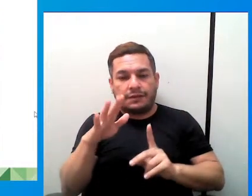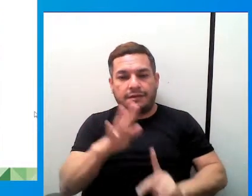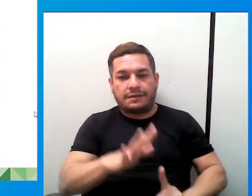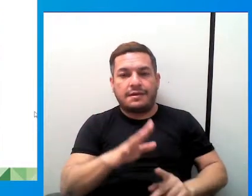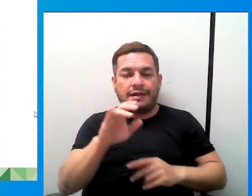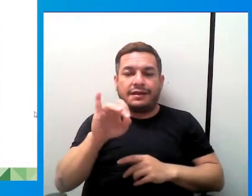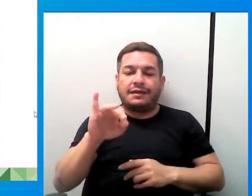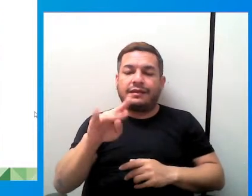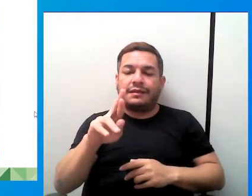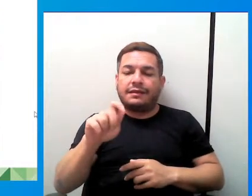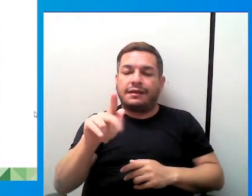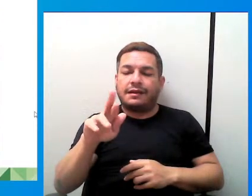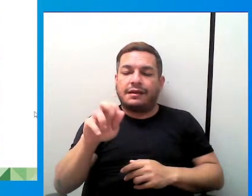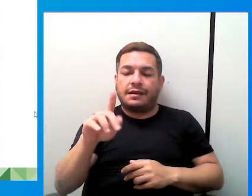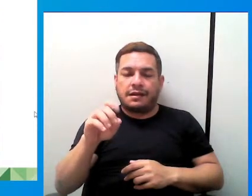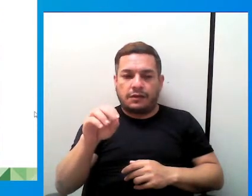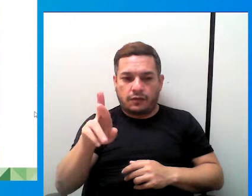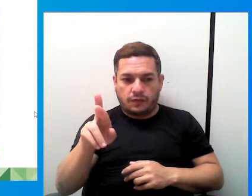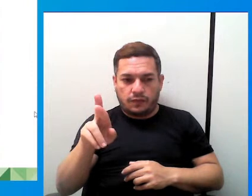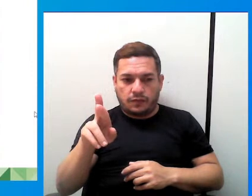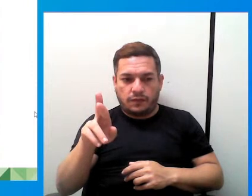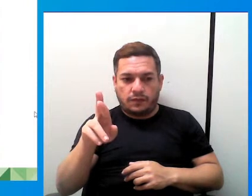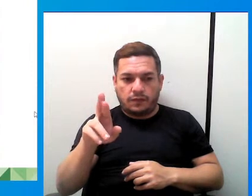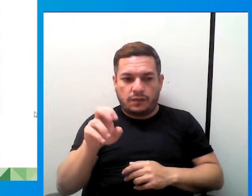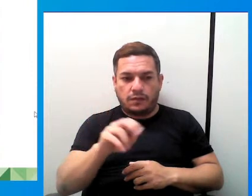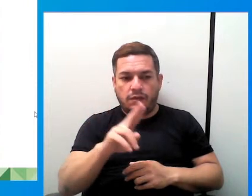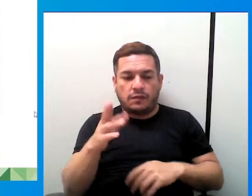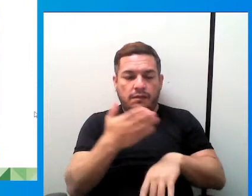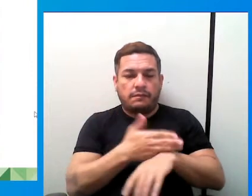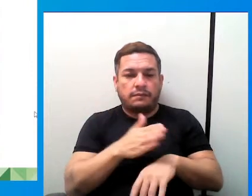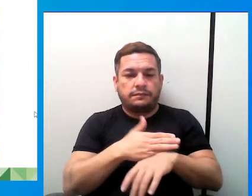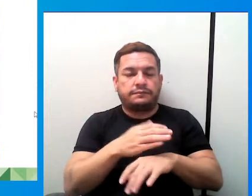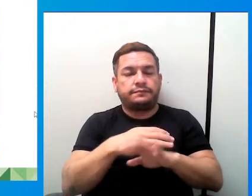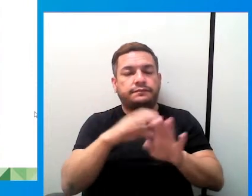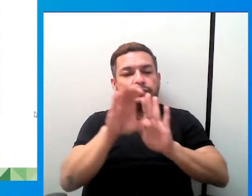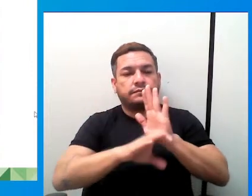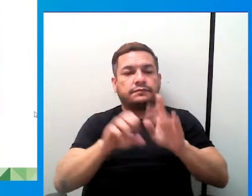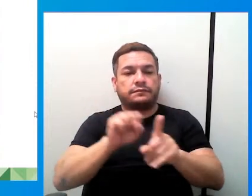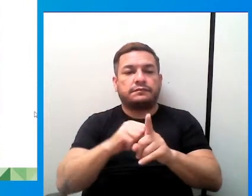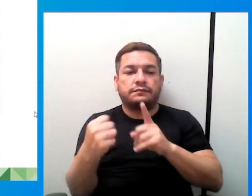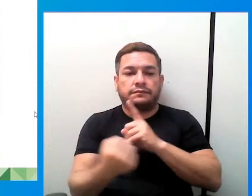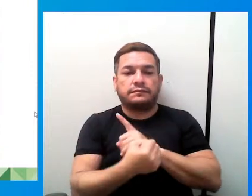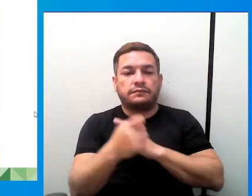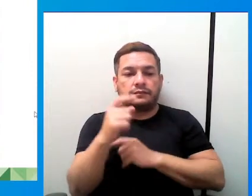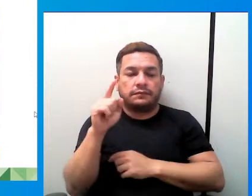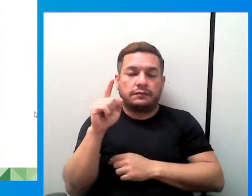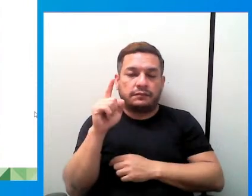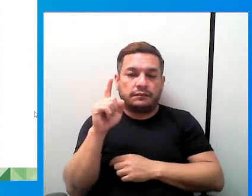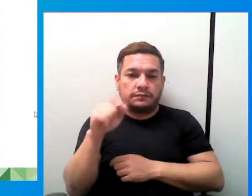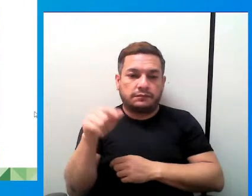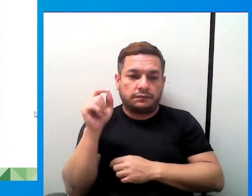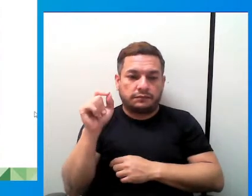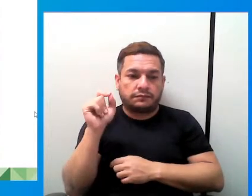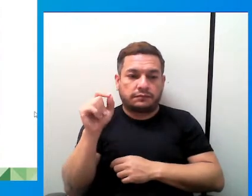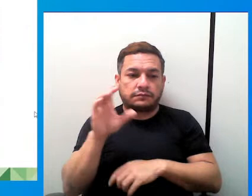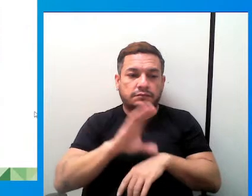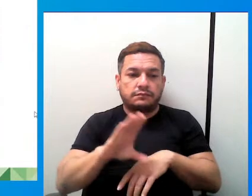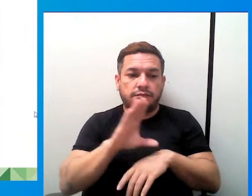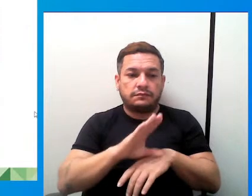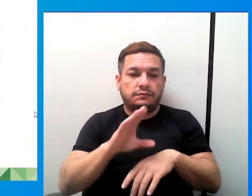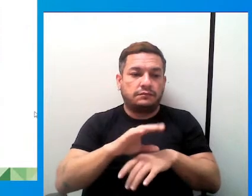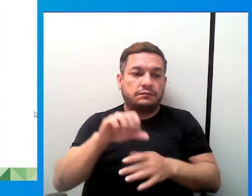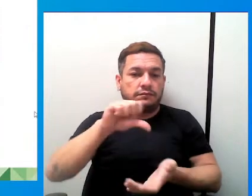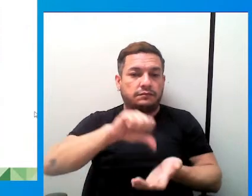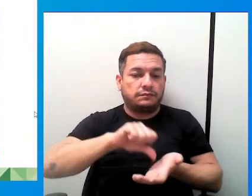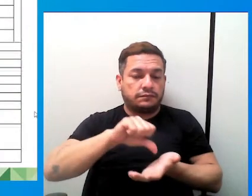uma segunda prática adotada, ou práticas curriculares em sociedade, que não foi a opção deste curso no